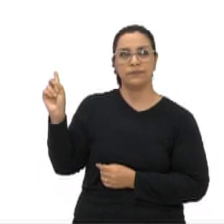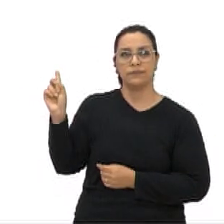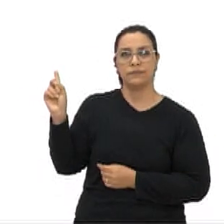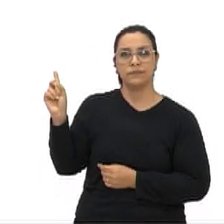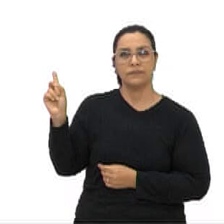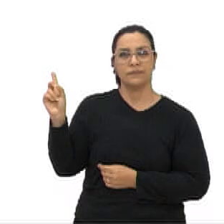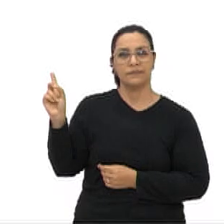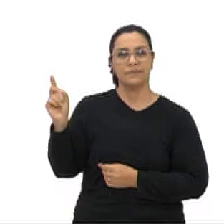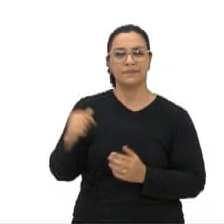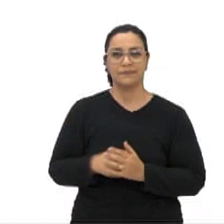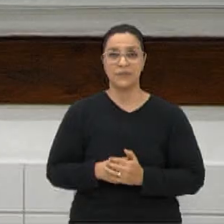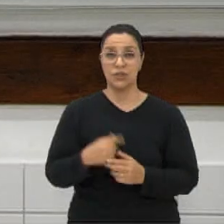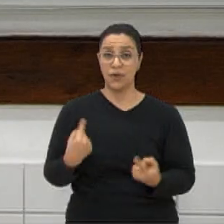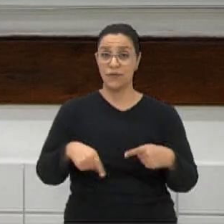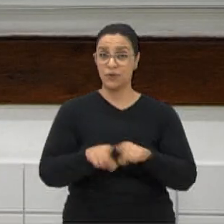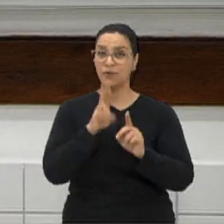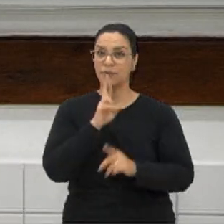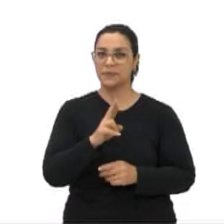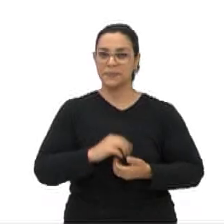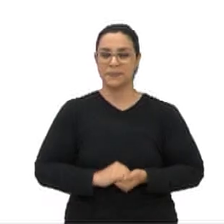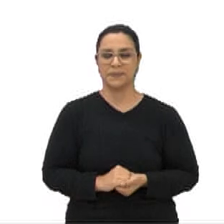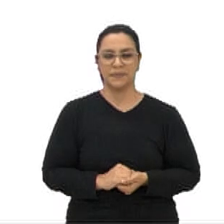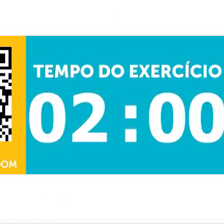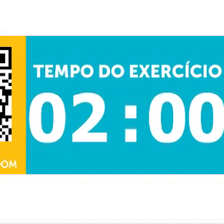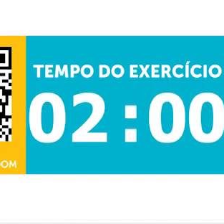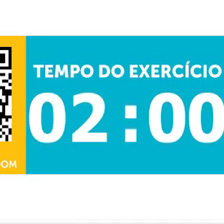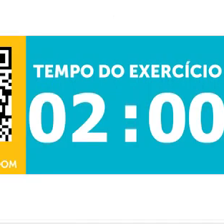acordo com cada um aqui, tá bom? Então já voltamos.